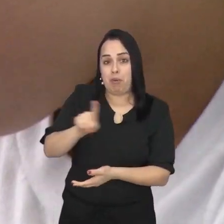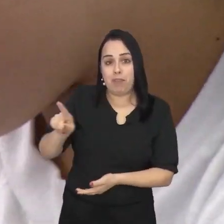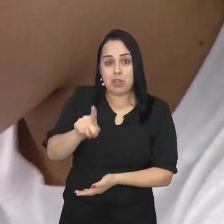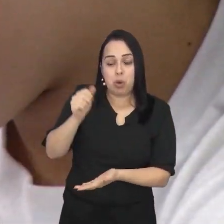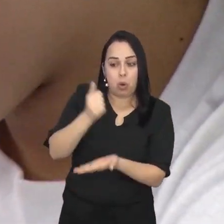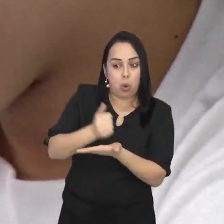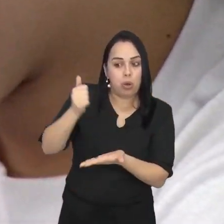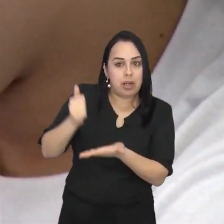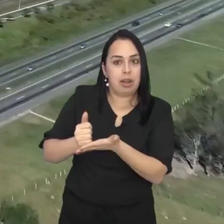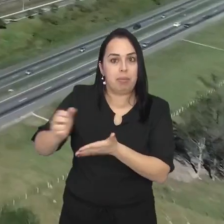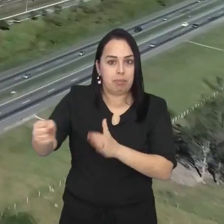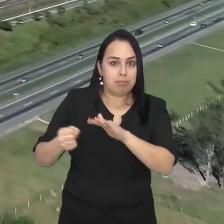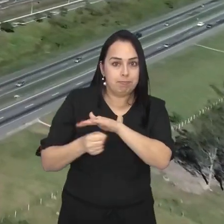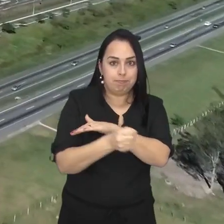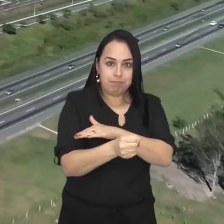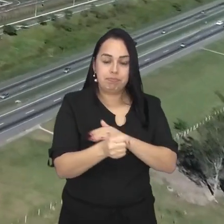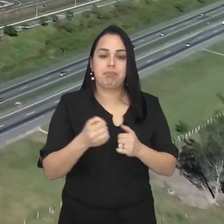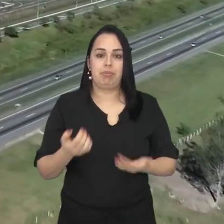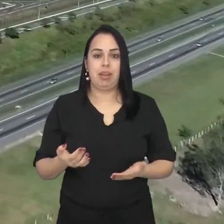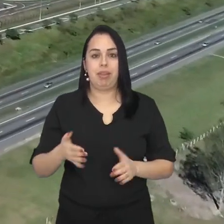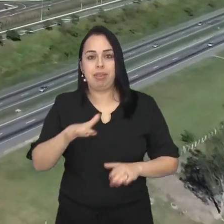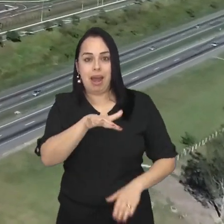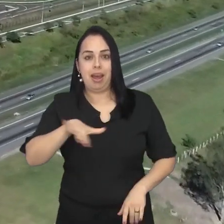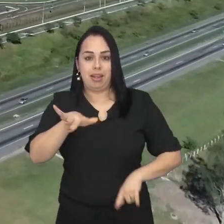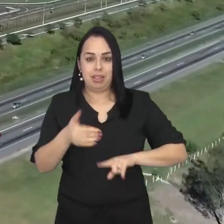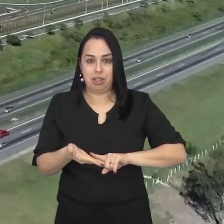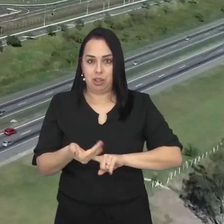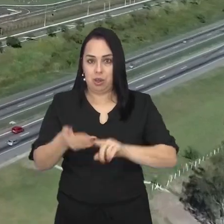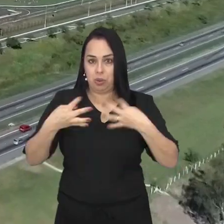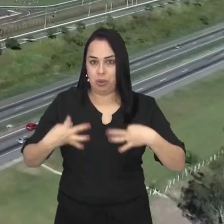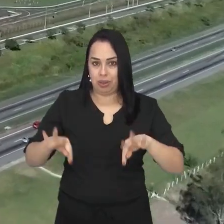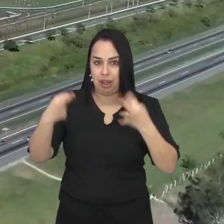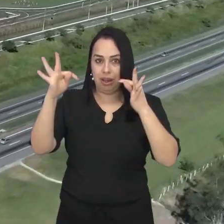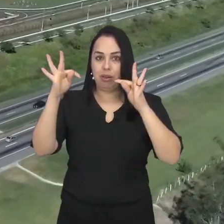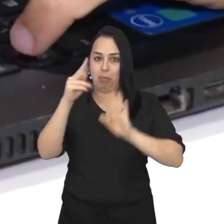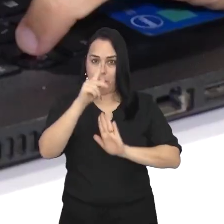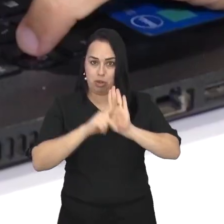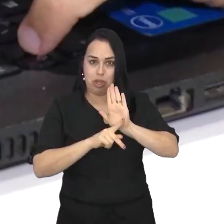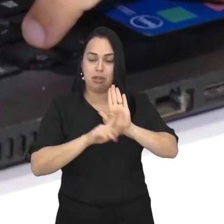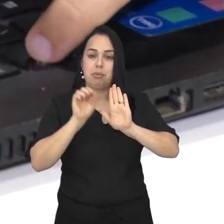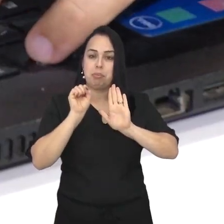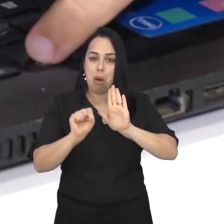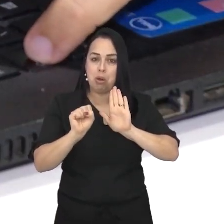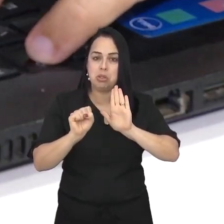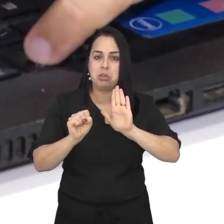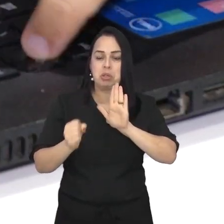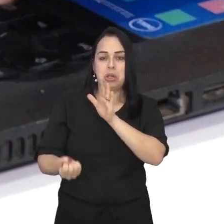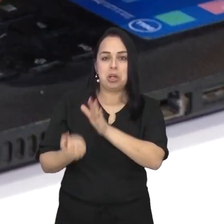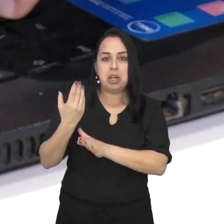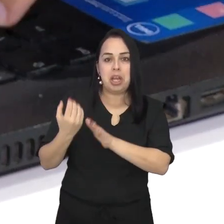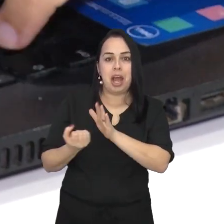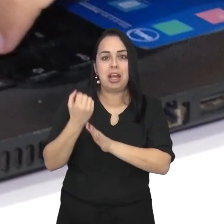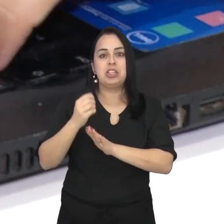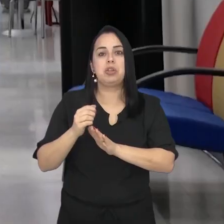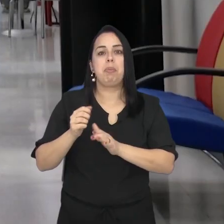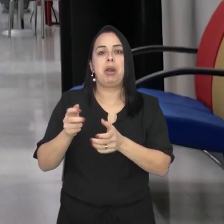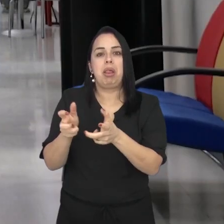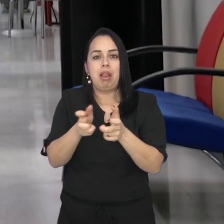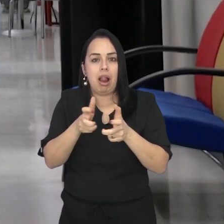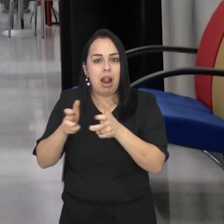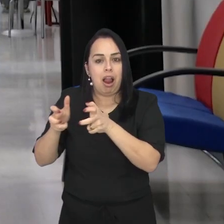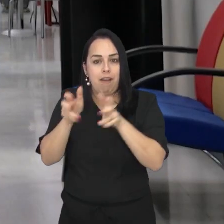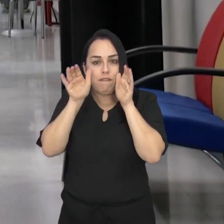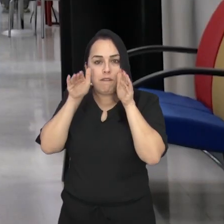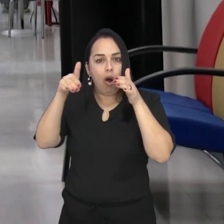professores especializados. Na área de tecnologia, foi aprovado o projeto que autoriza a criação do programa Sanja Games, com